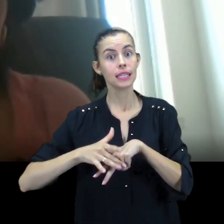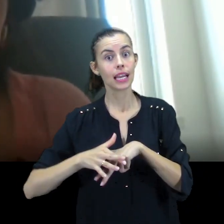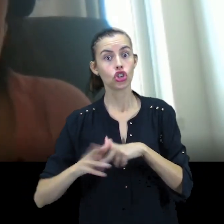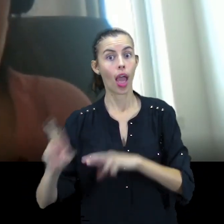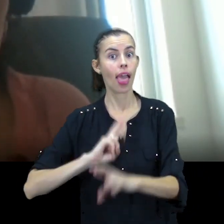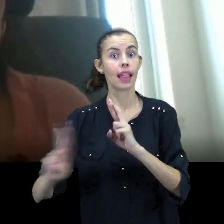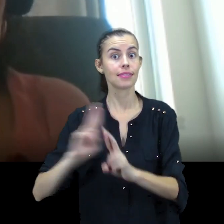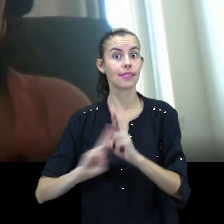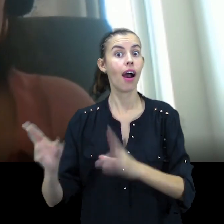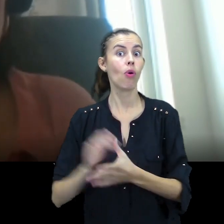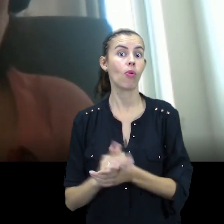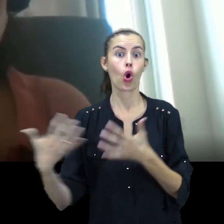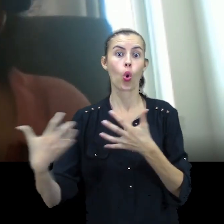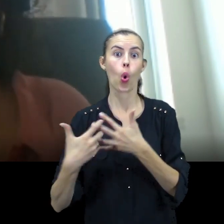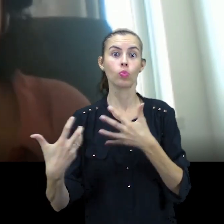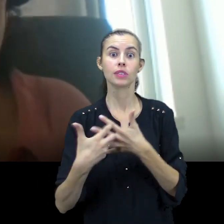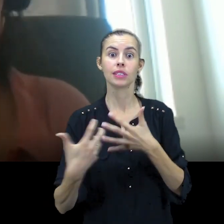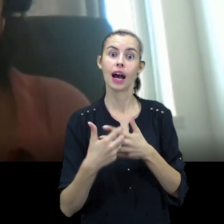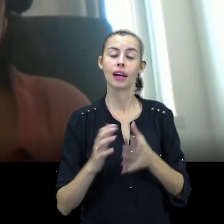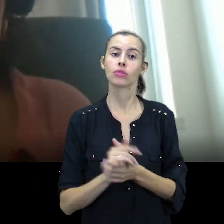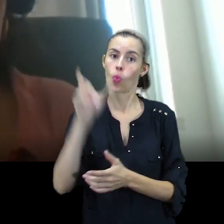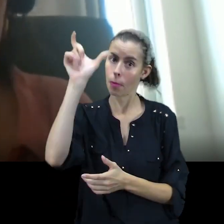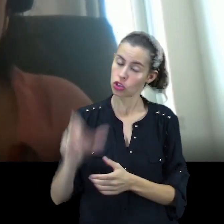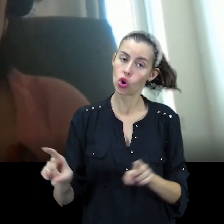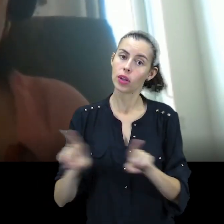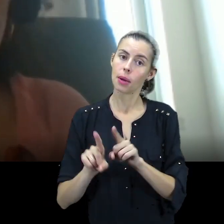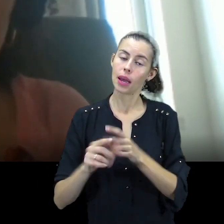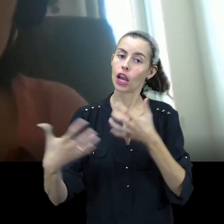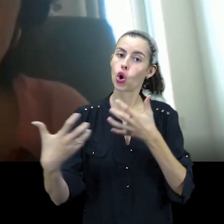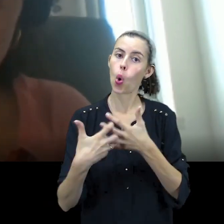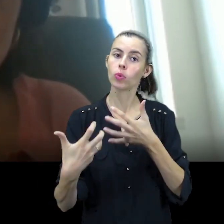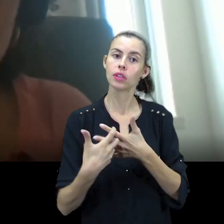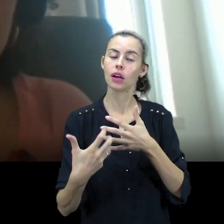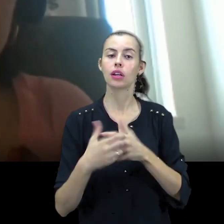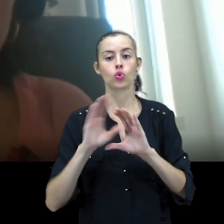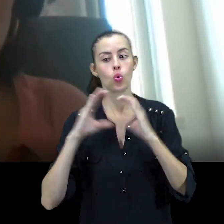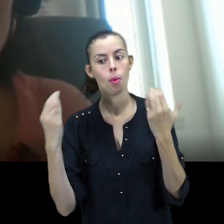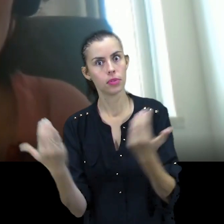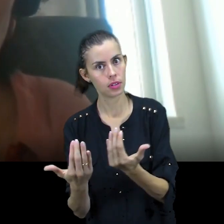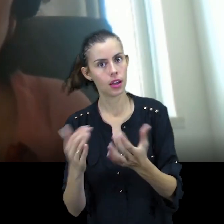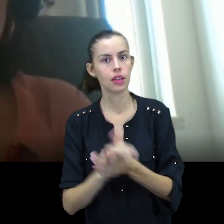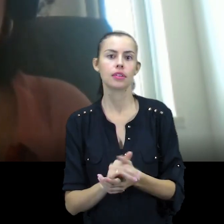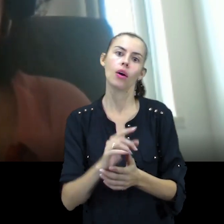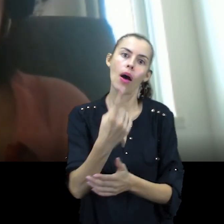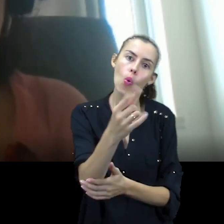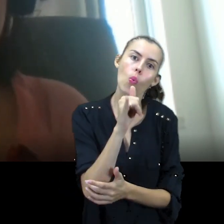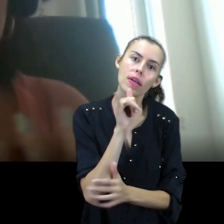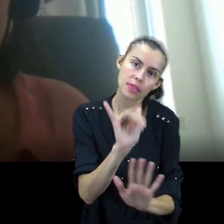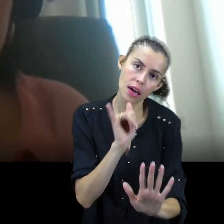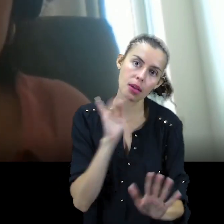fácil, não é simples, né? Existe muita resistência. Resistência dos professores, porque isso demanda